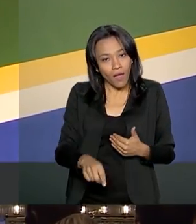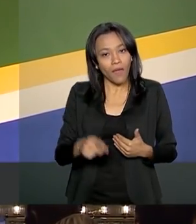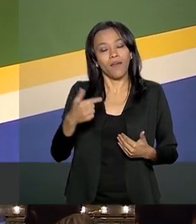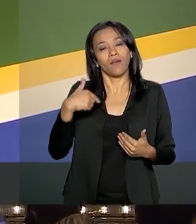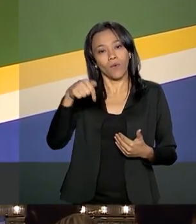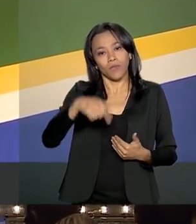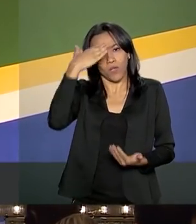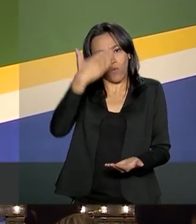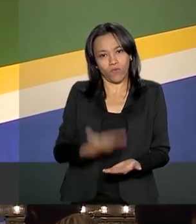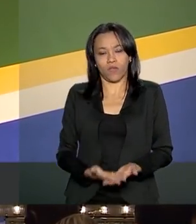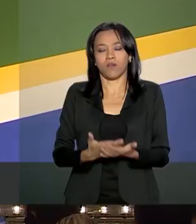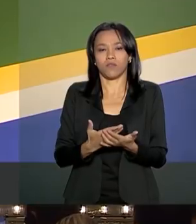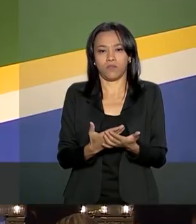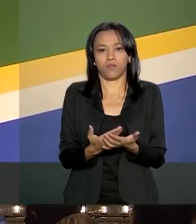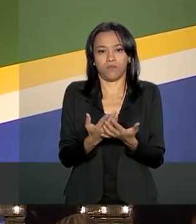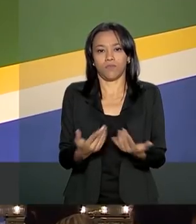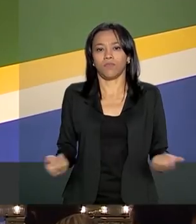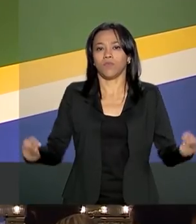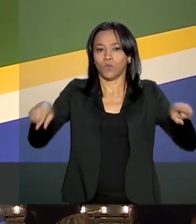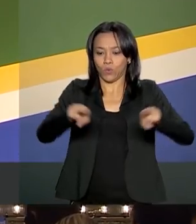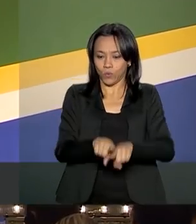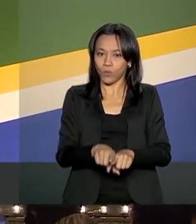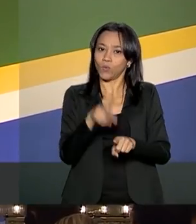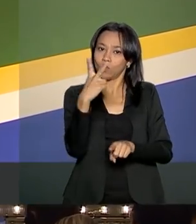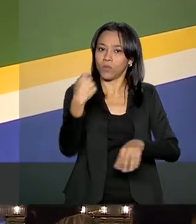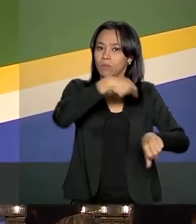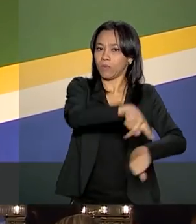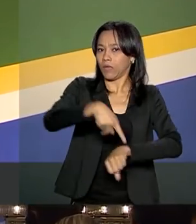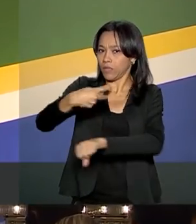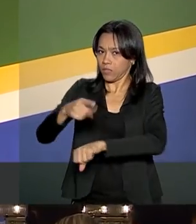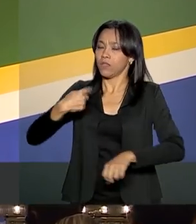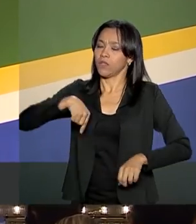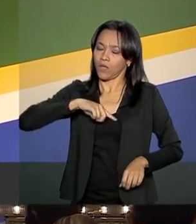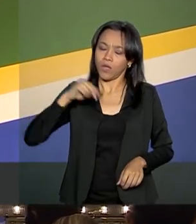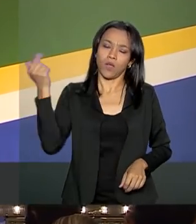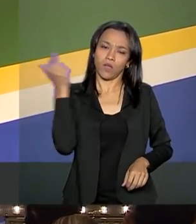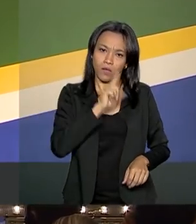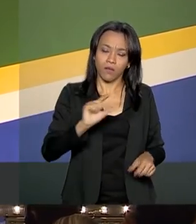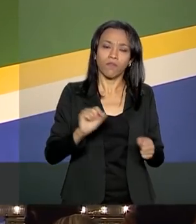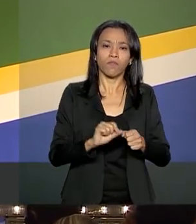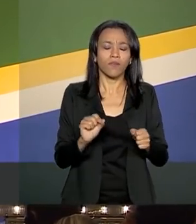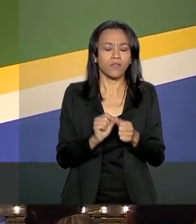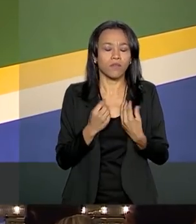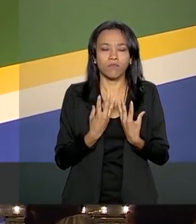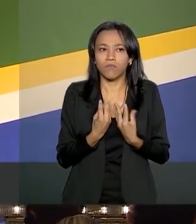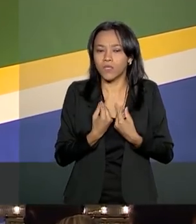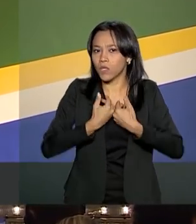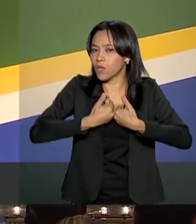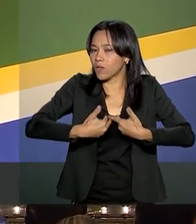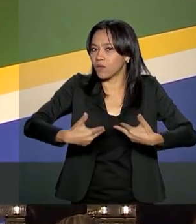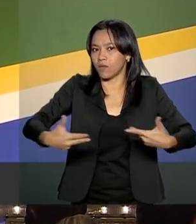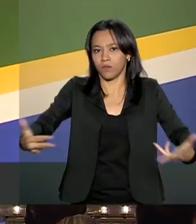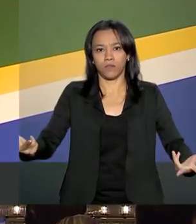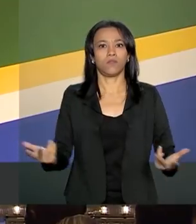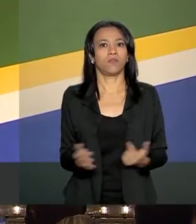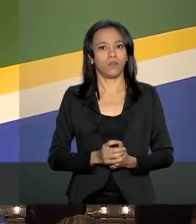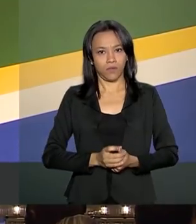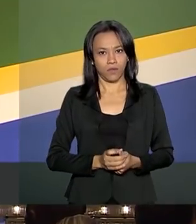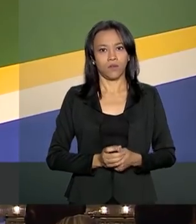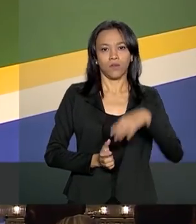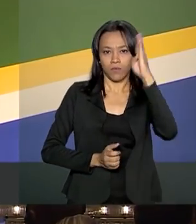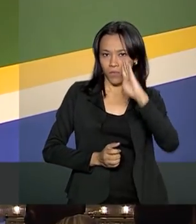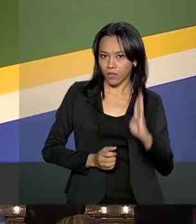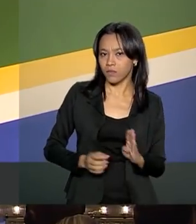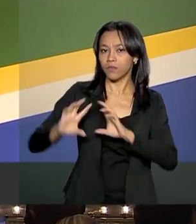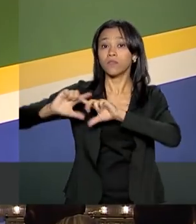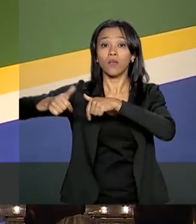e com essa confiança, é que nós podemos fazer muita coisa para Brasil,